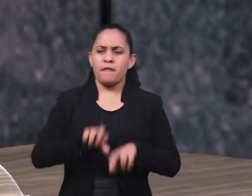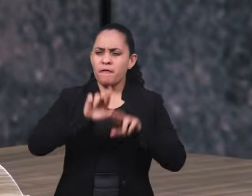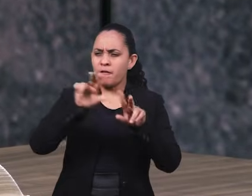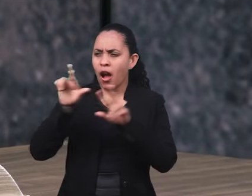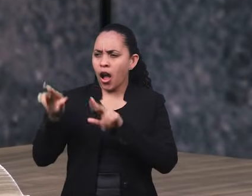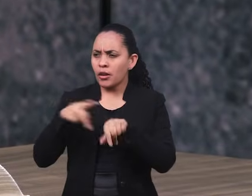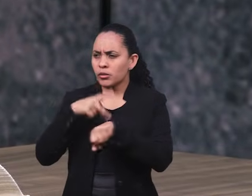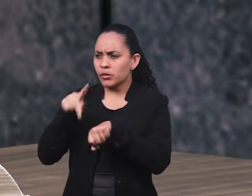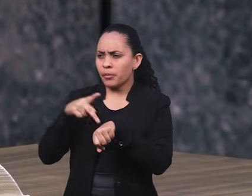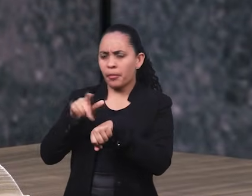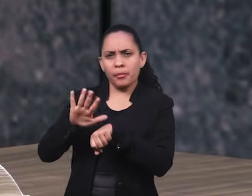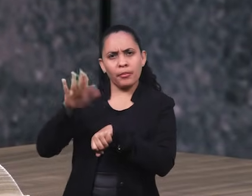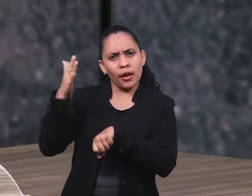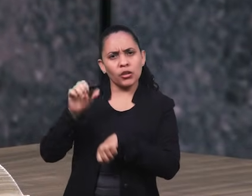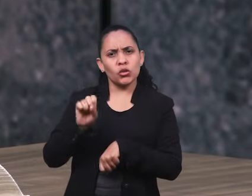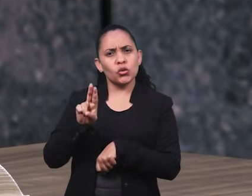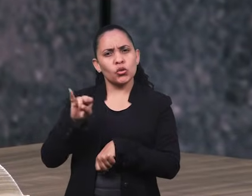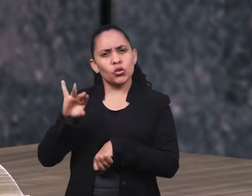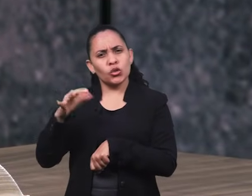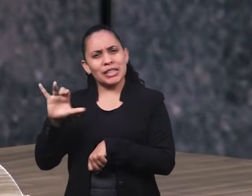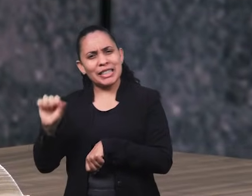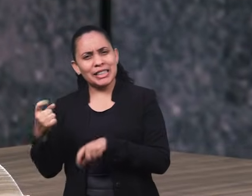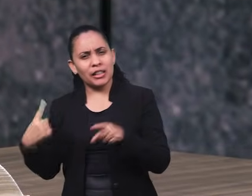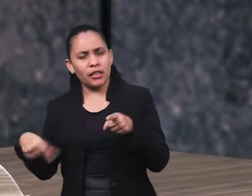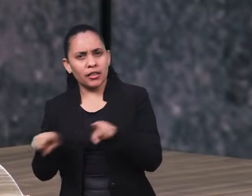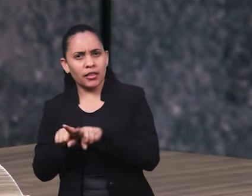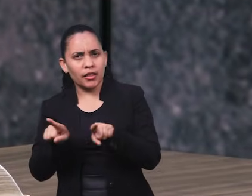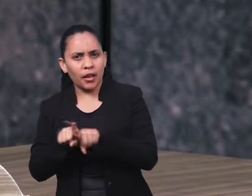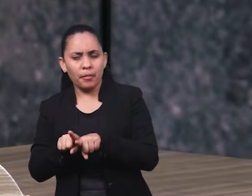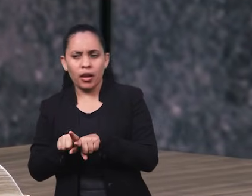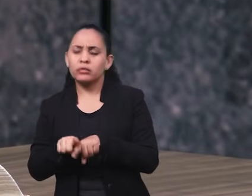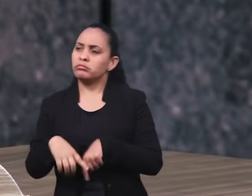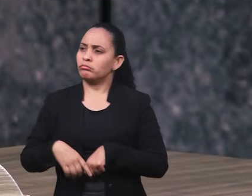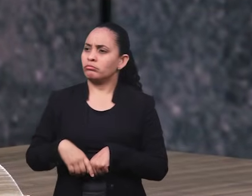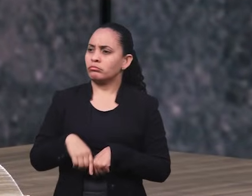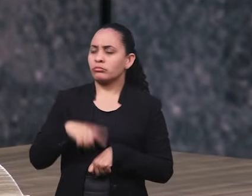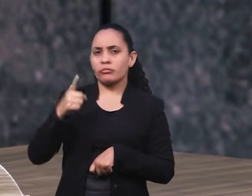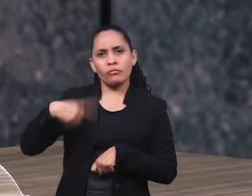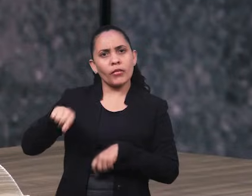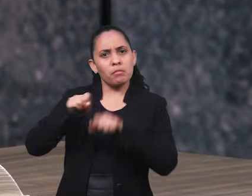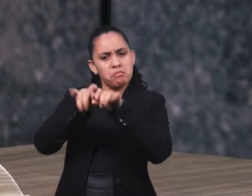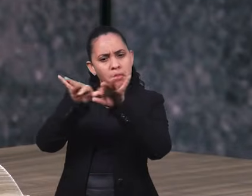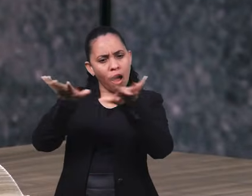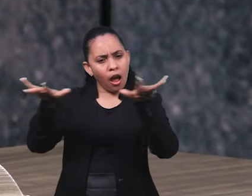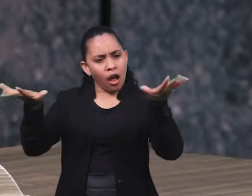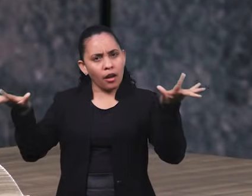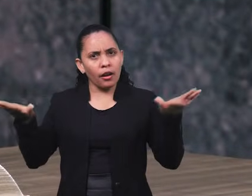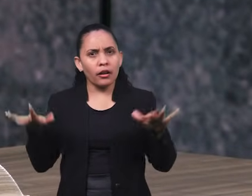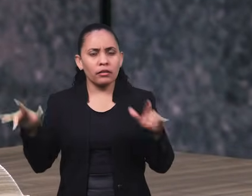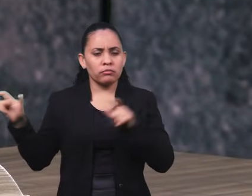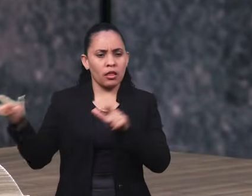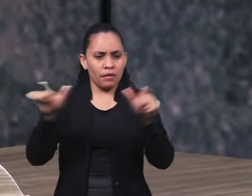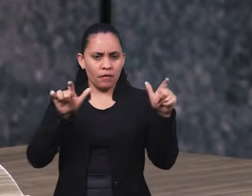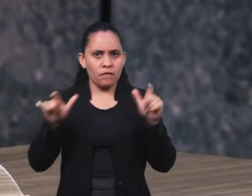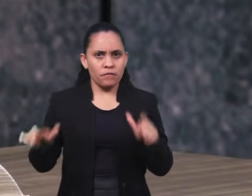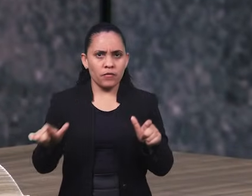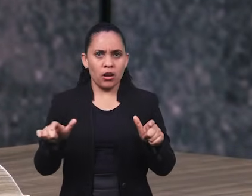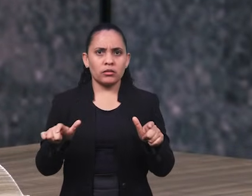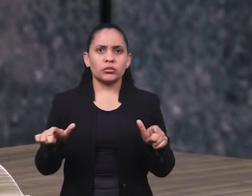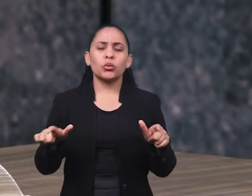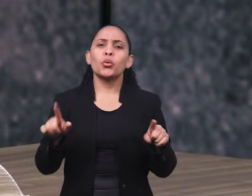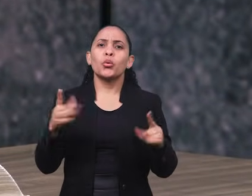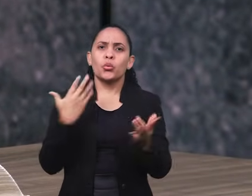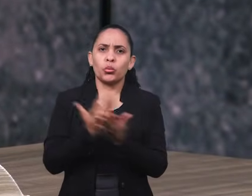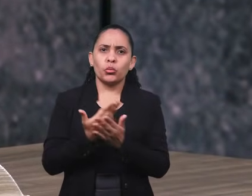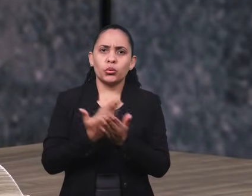a Suíça, onde o Calvino vai estabelecer uma base ali em Genebra, a Holanda, são lugares onde a